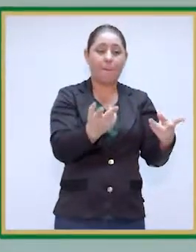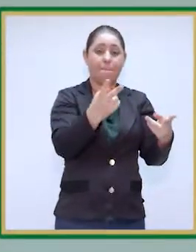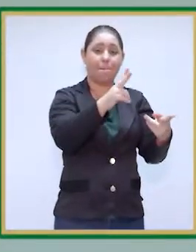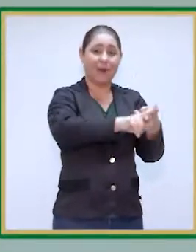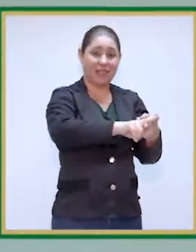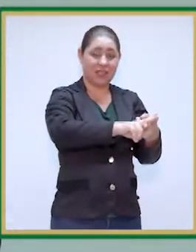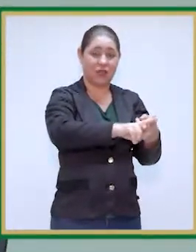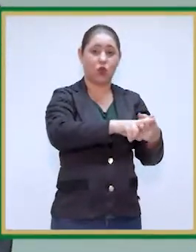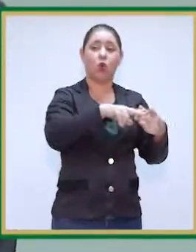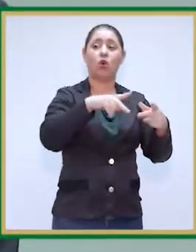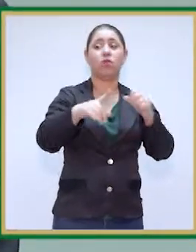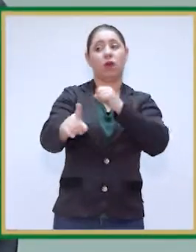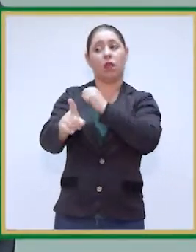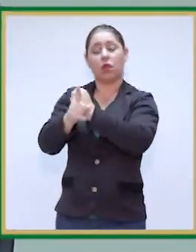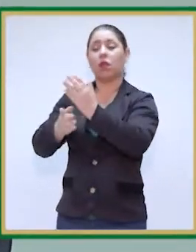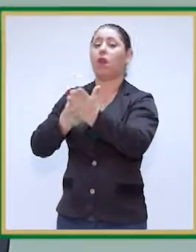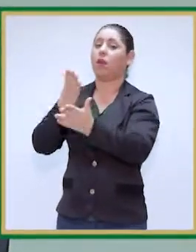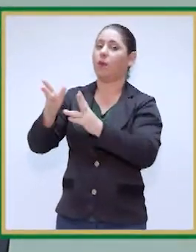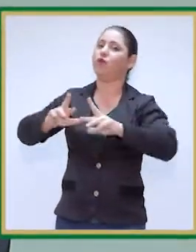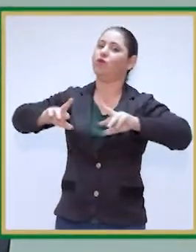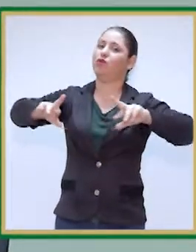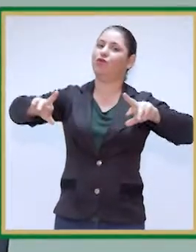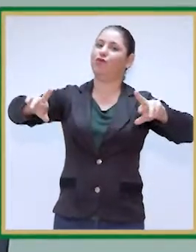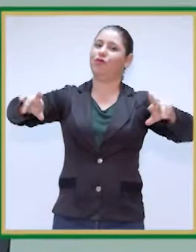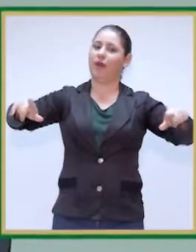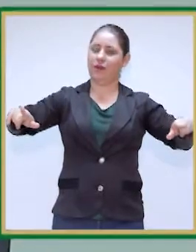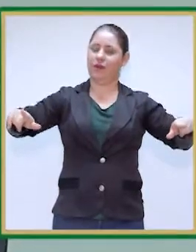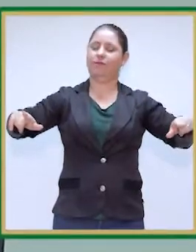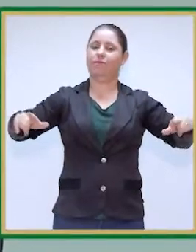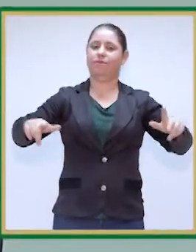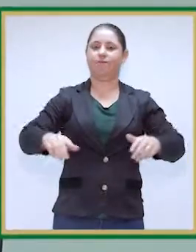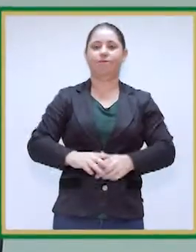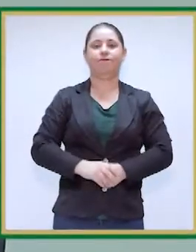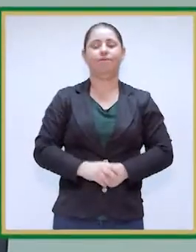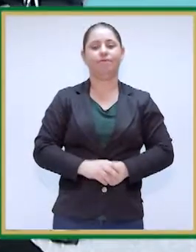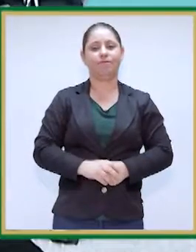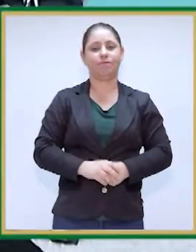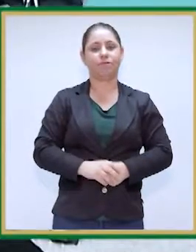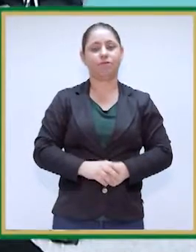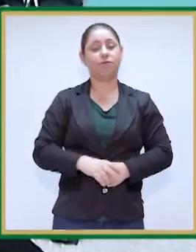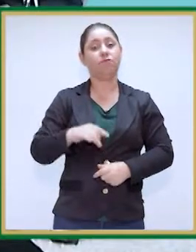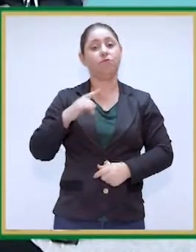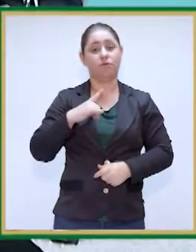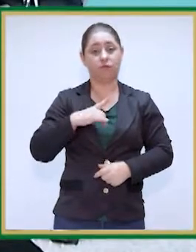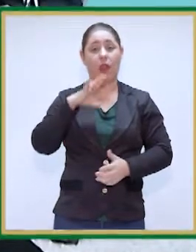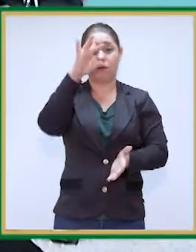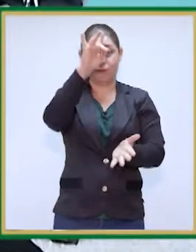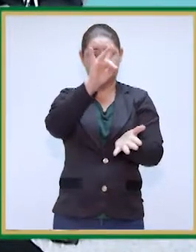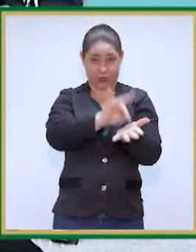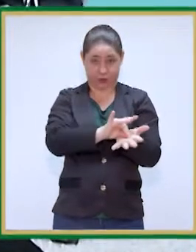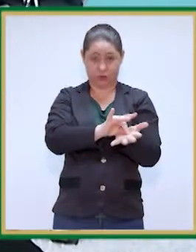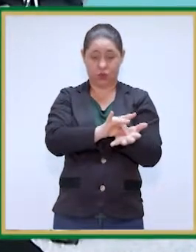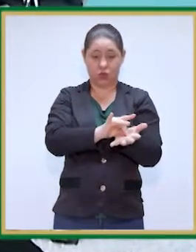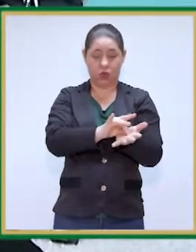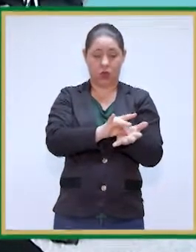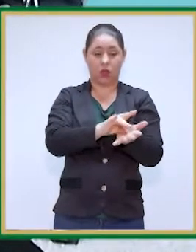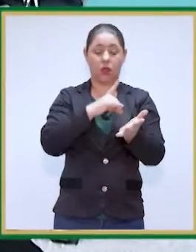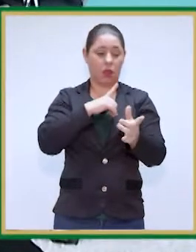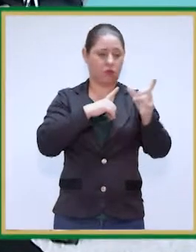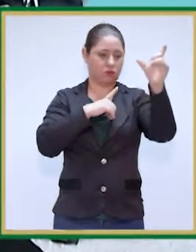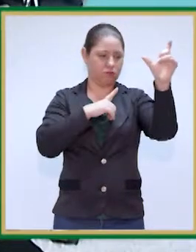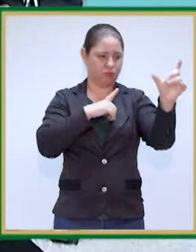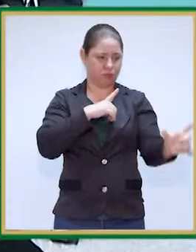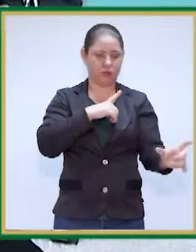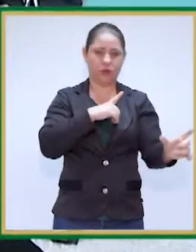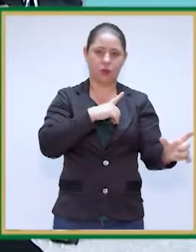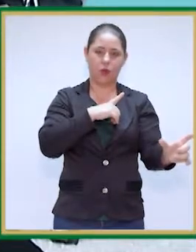é um. O ambiente de tratamento, a gente vai concordar, que é outro totalmente diferente. Então, a gente tem essa realidade. Então, de um lado,